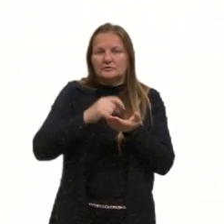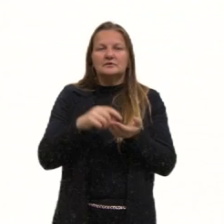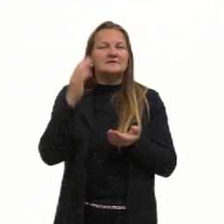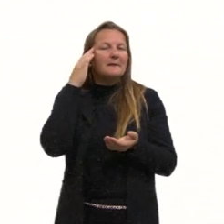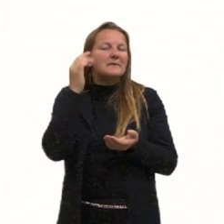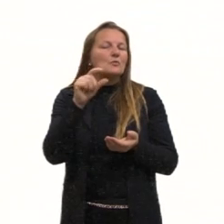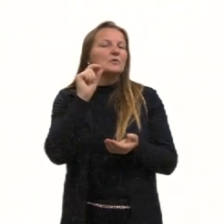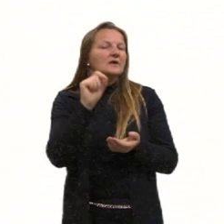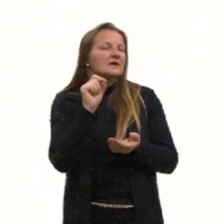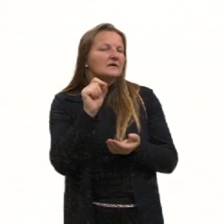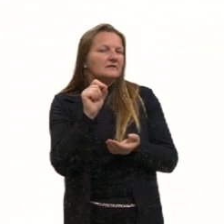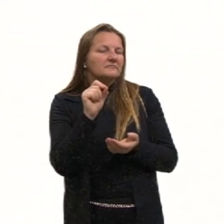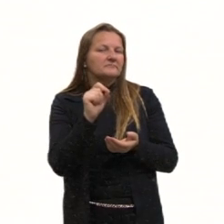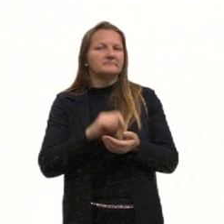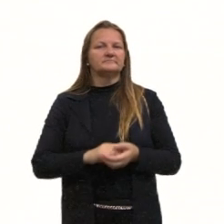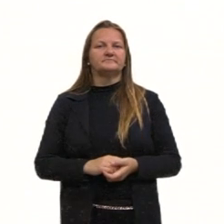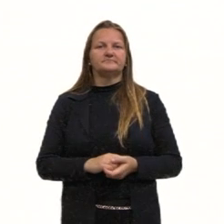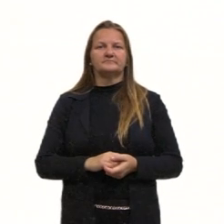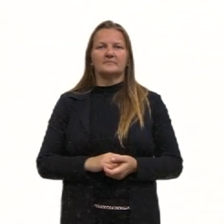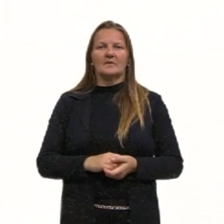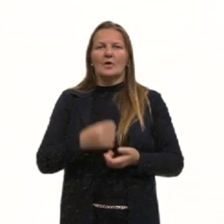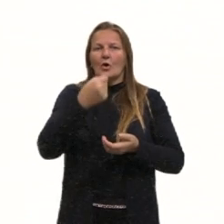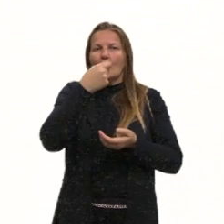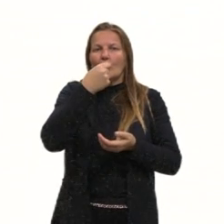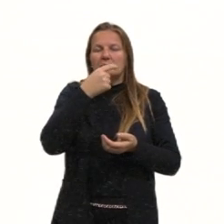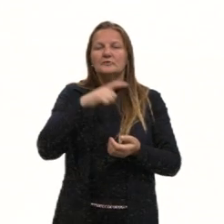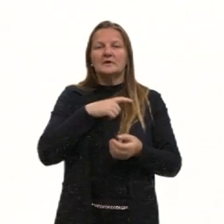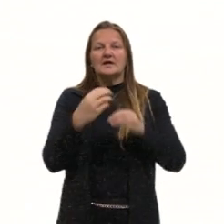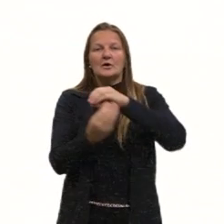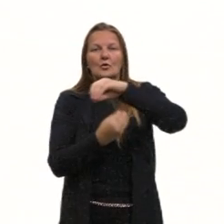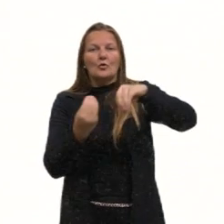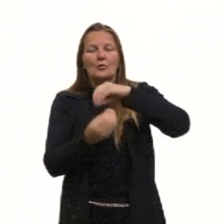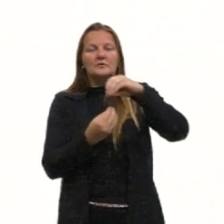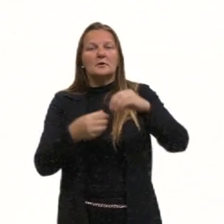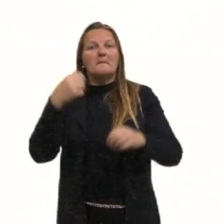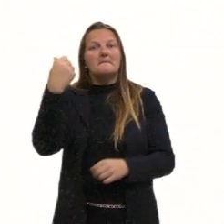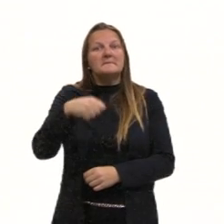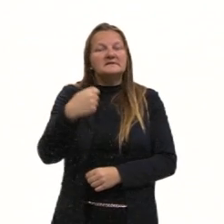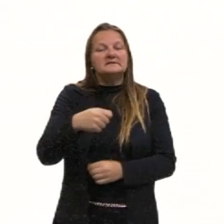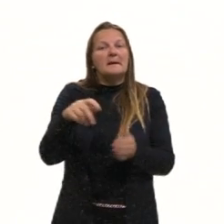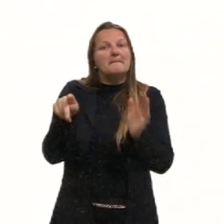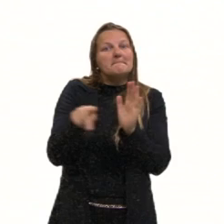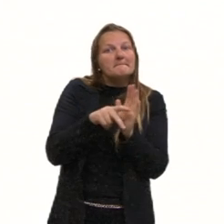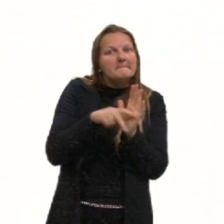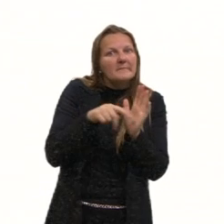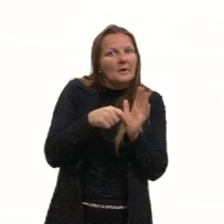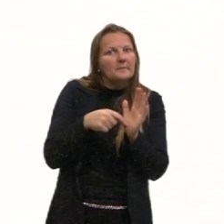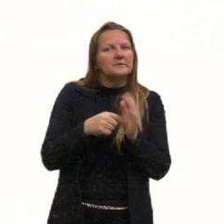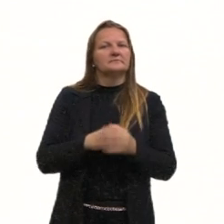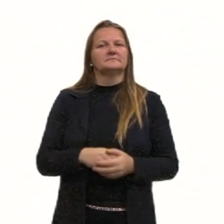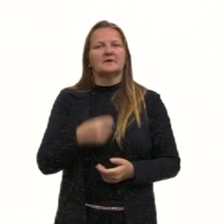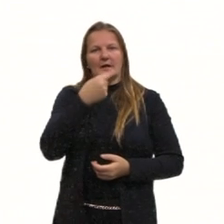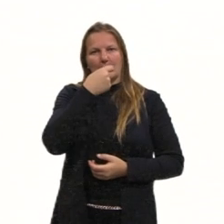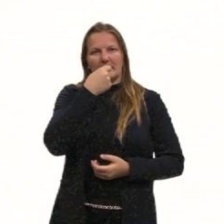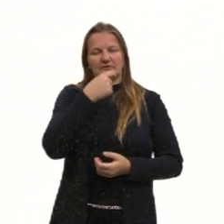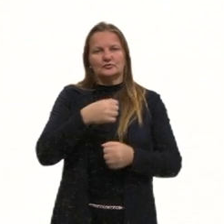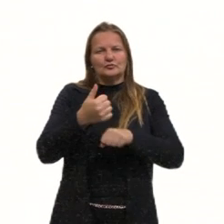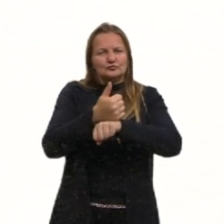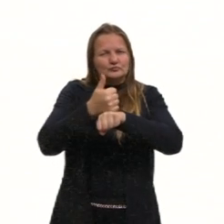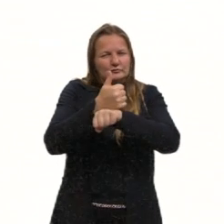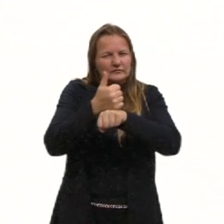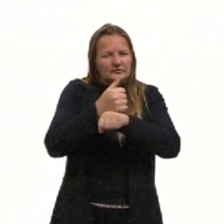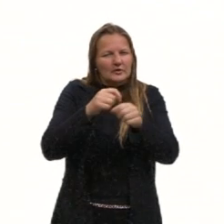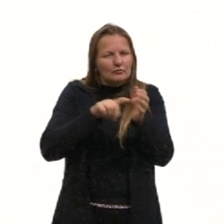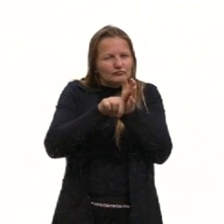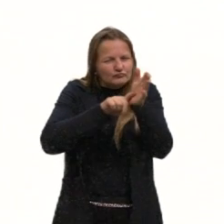se exatamente o comprimido apresenta aquela composição necessária do princípio ativo né o técnico realizou os